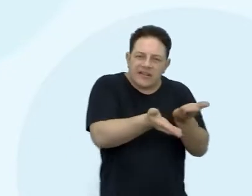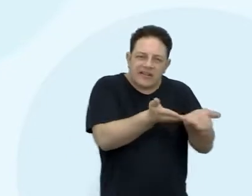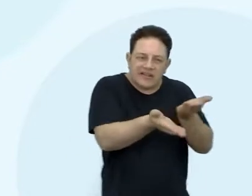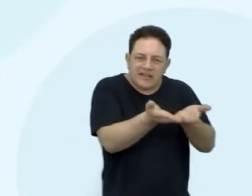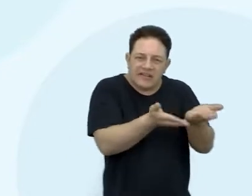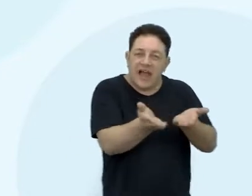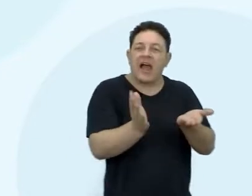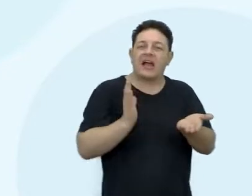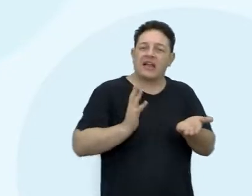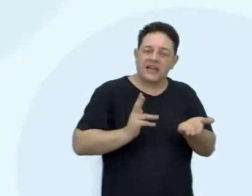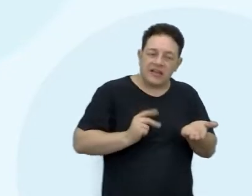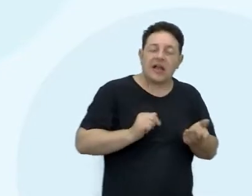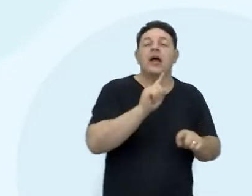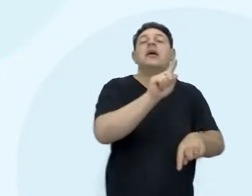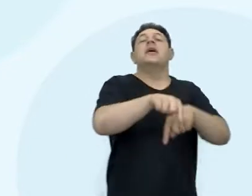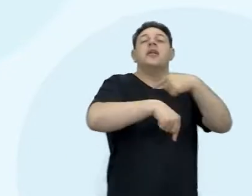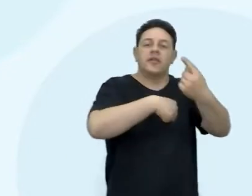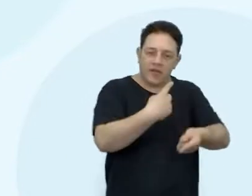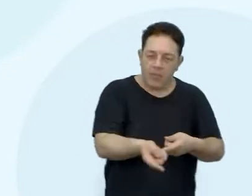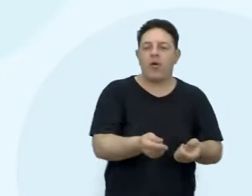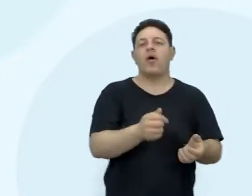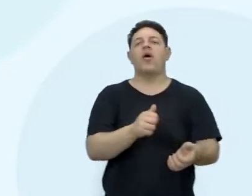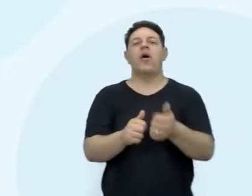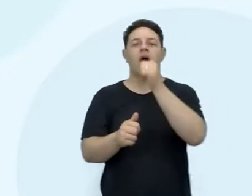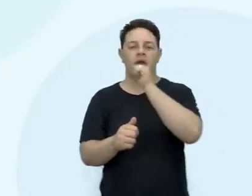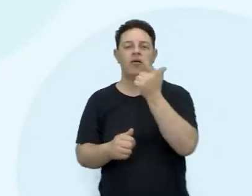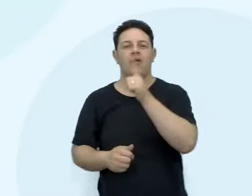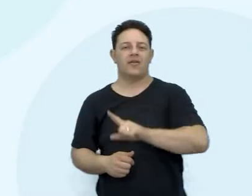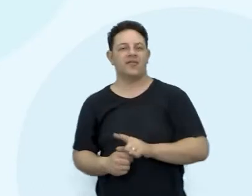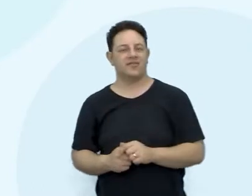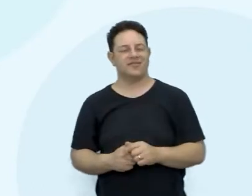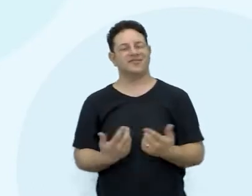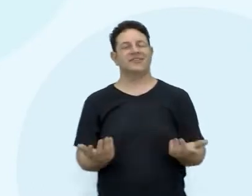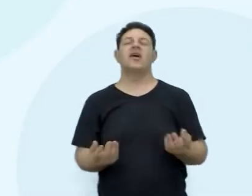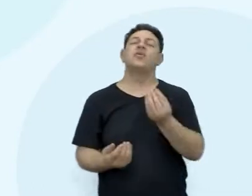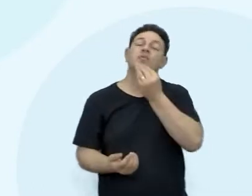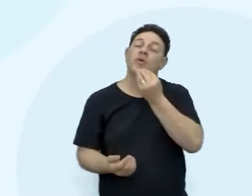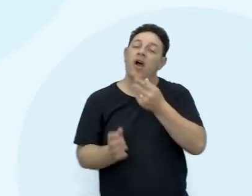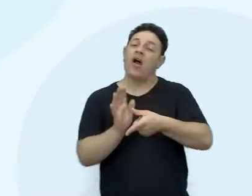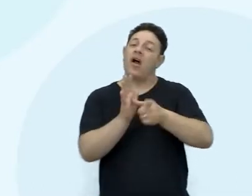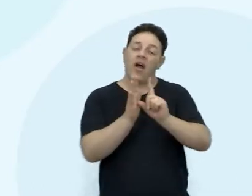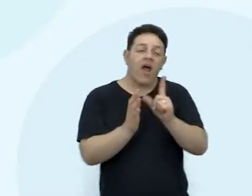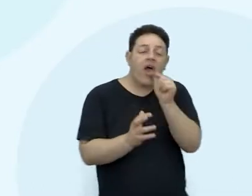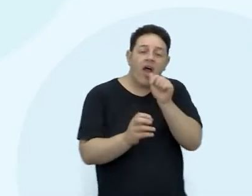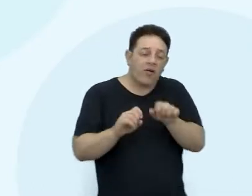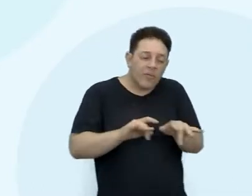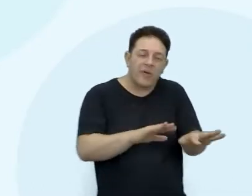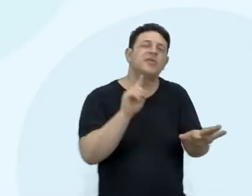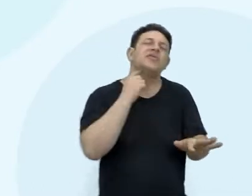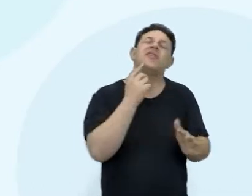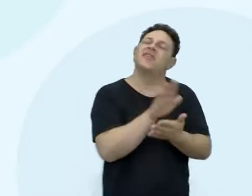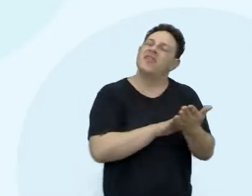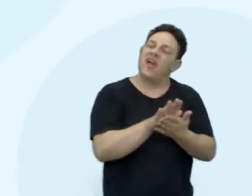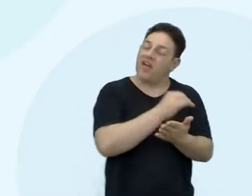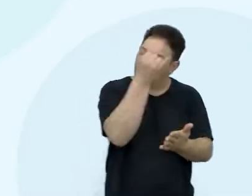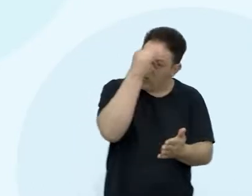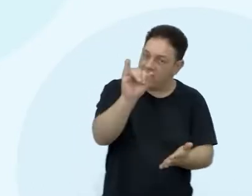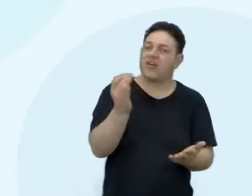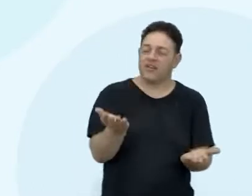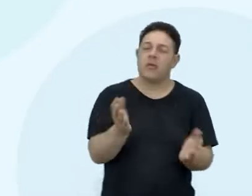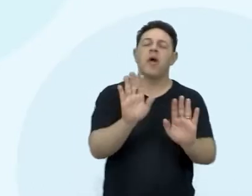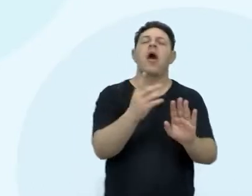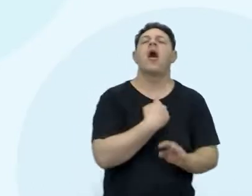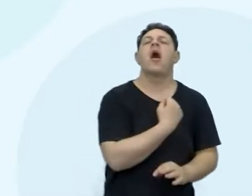para depois tratar a água. Então, não é mais interessante você não poluir a água. Então, o que a gente, no nosso dia a